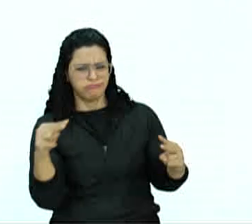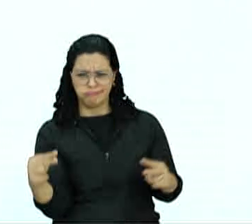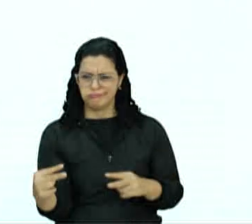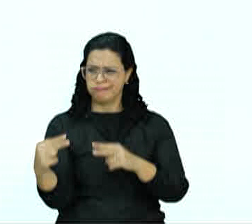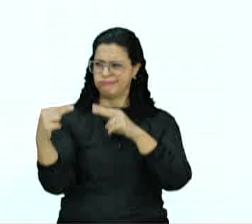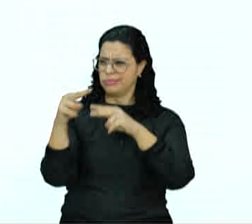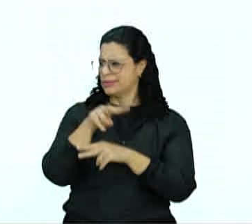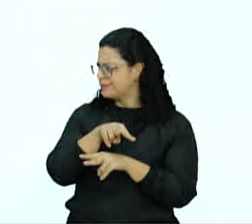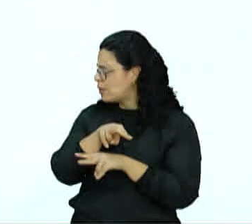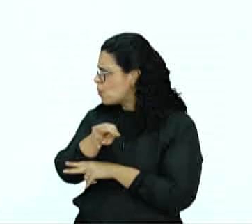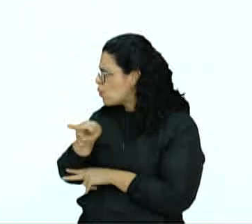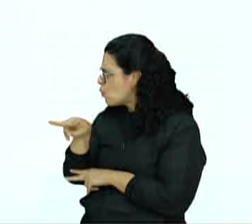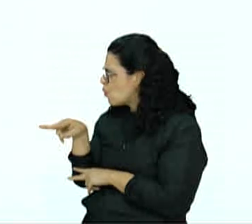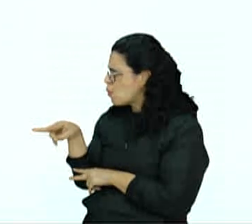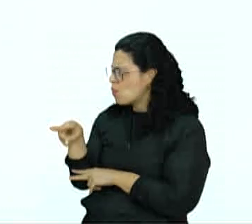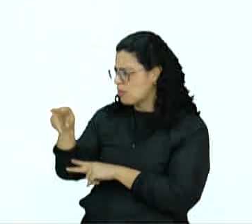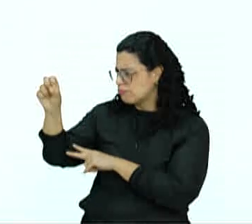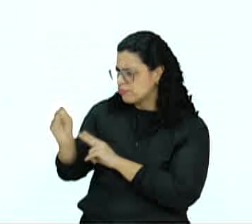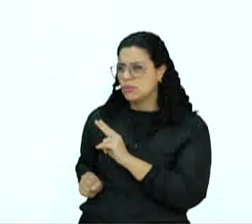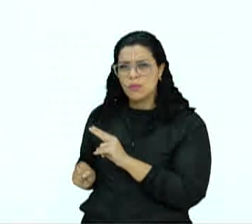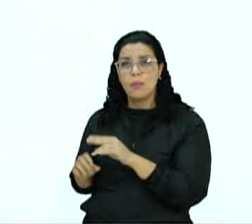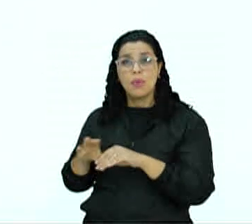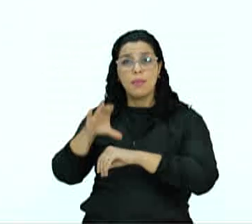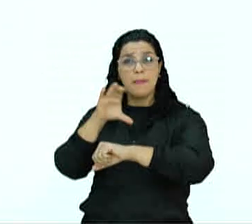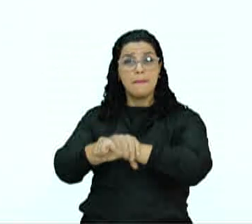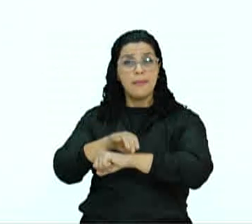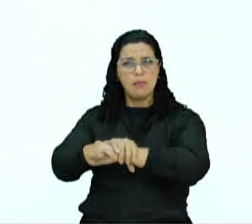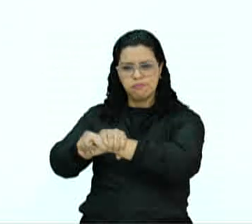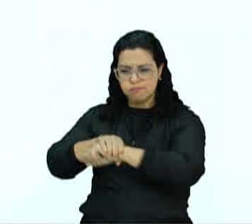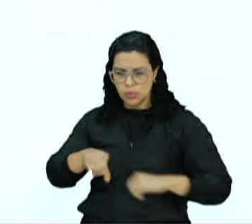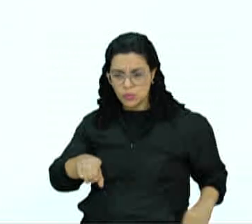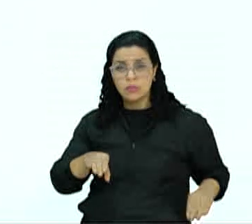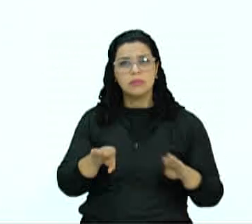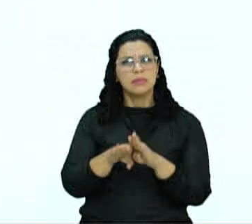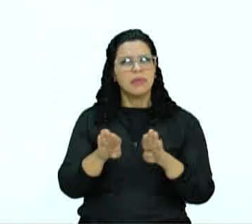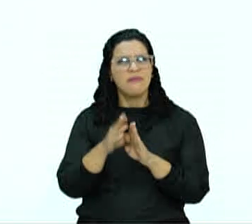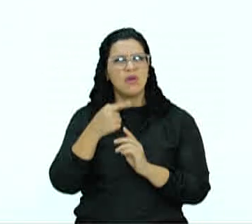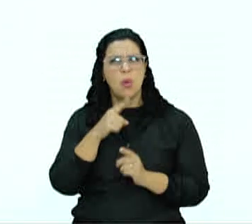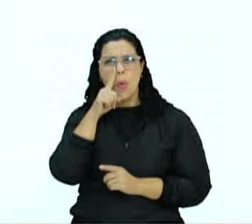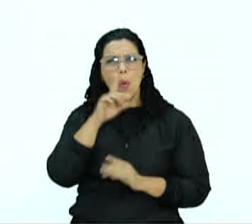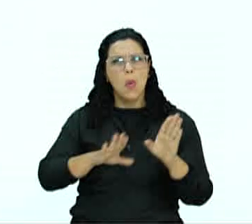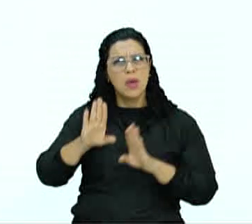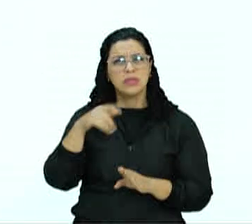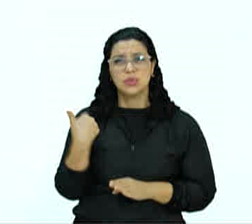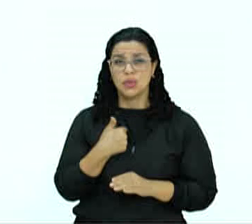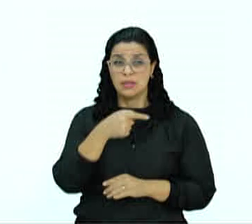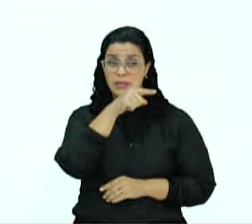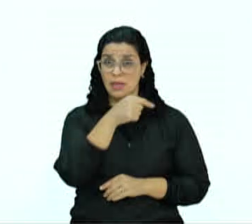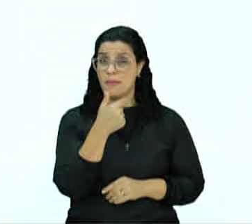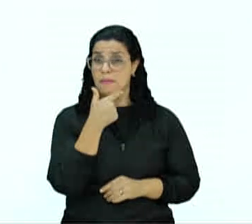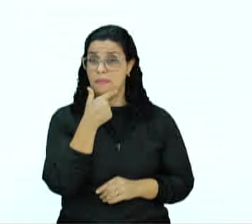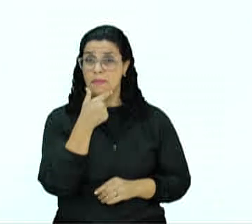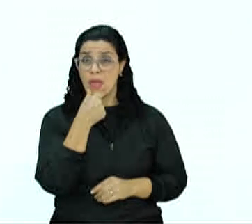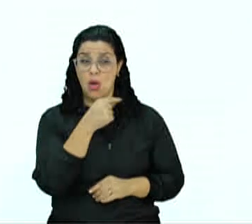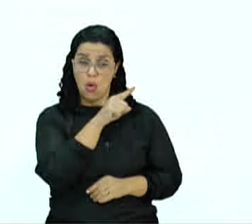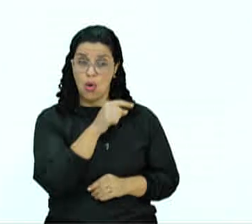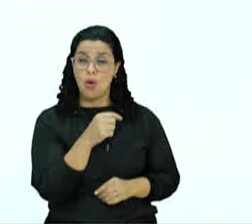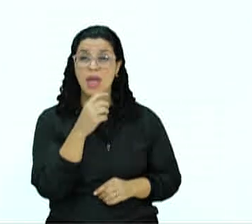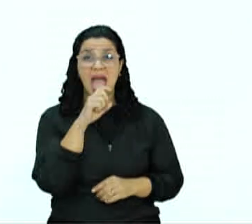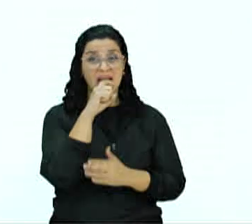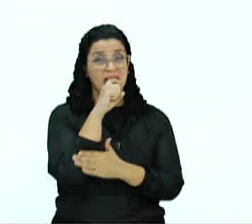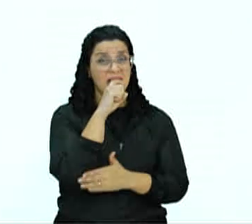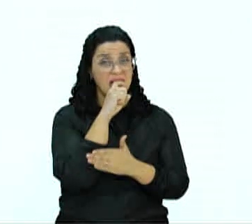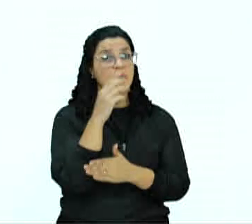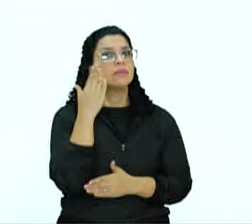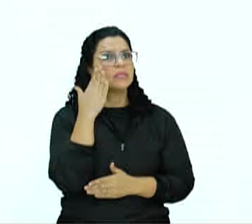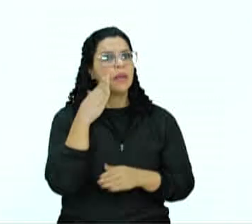olhou em redor, puxou o braço que ele apertava. Foi um risco enorme, Ricardo. Ele é ciumentíssimo. Está farto de